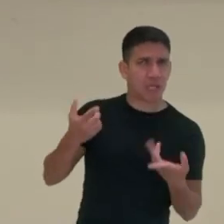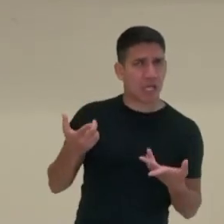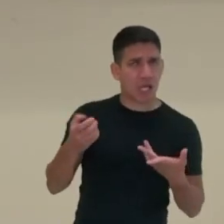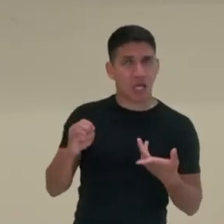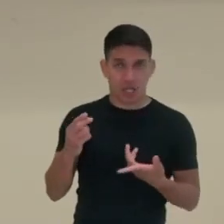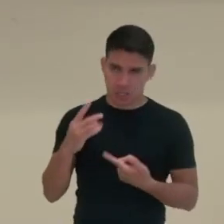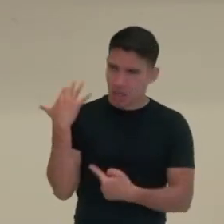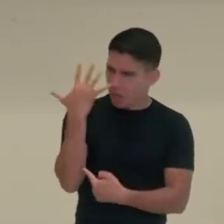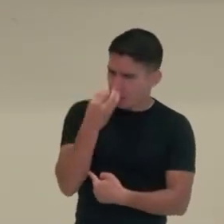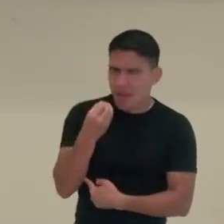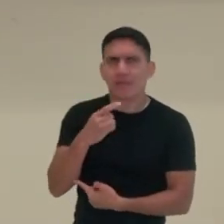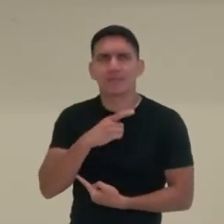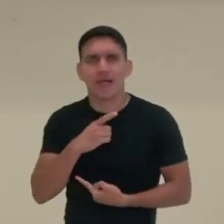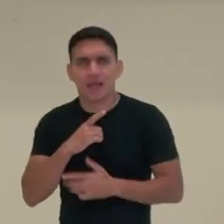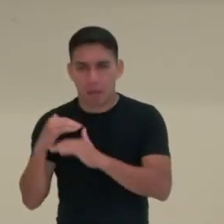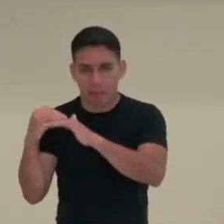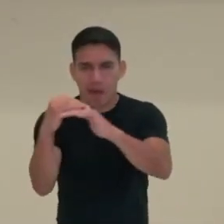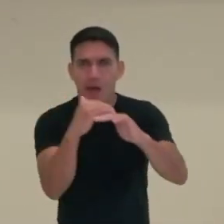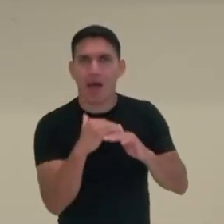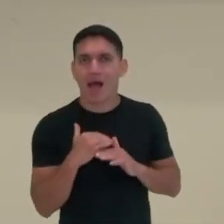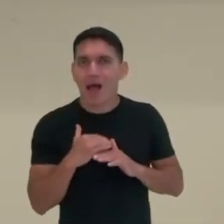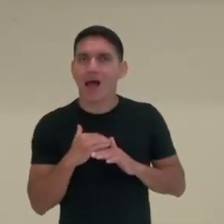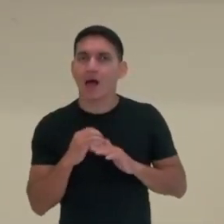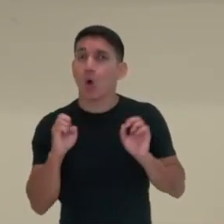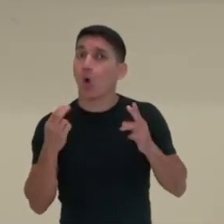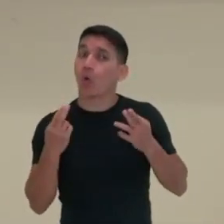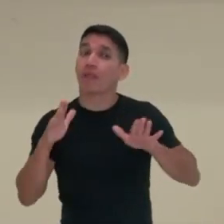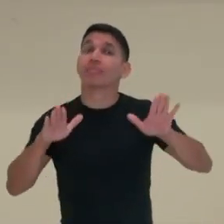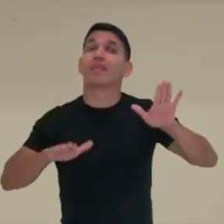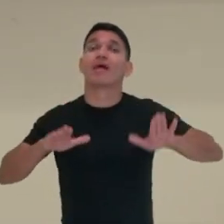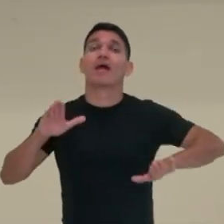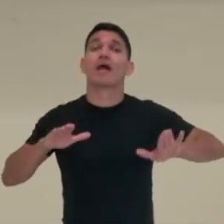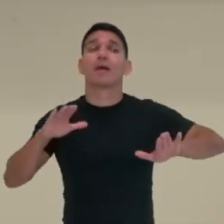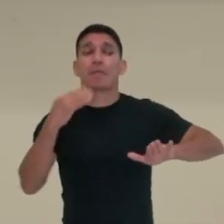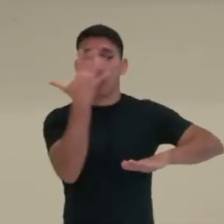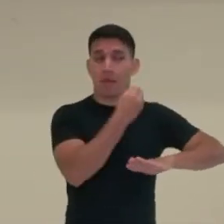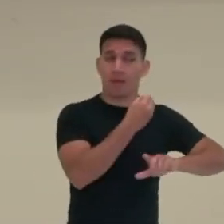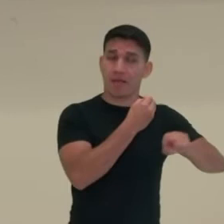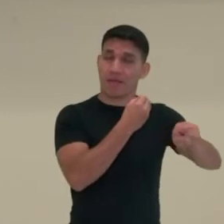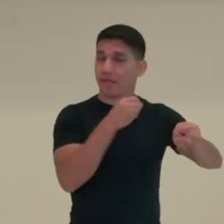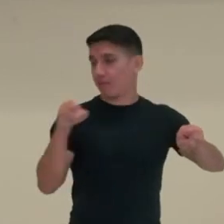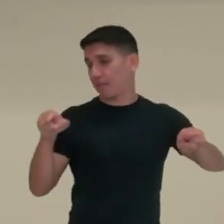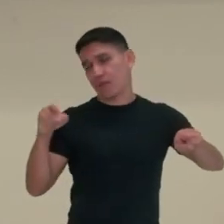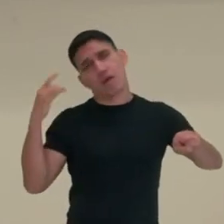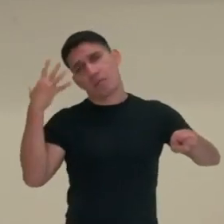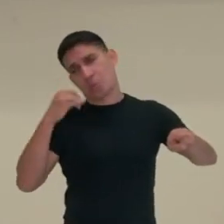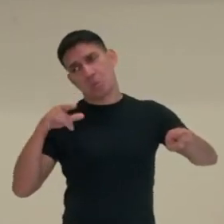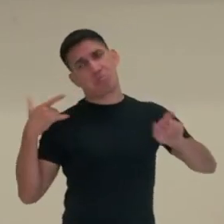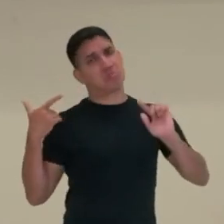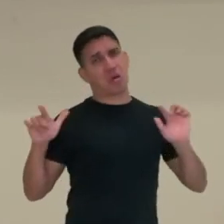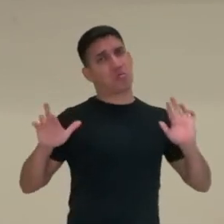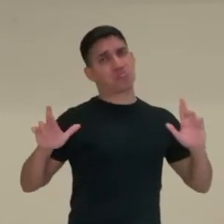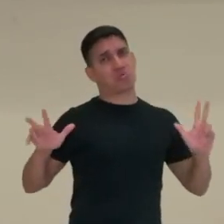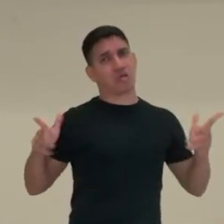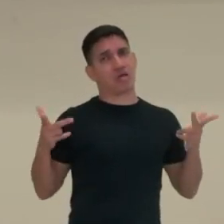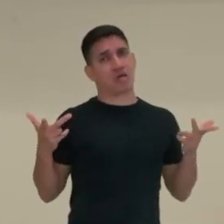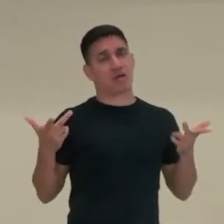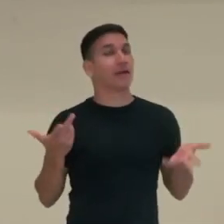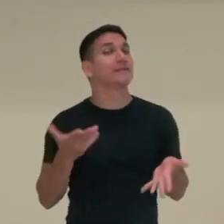ou existe uma beleza universal, ou a beleza é relativa, vai depender das referências de cada um?